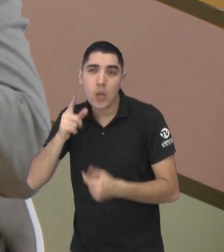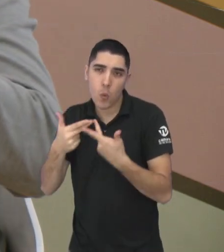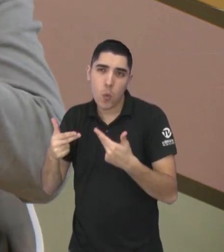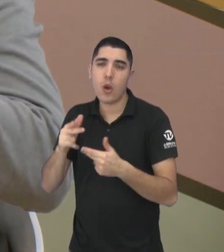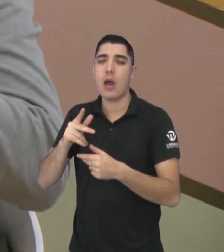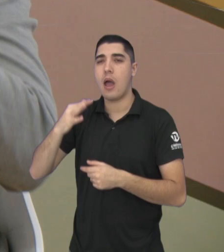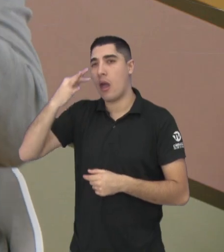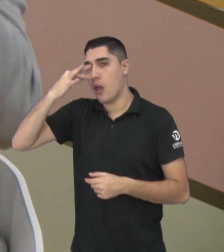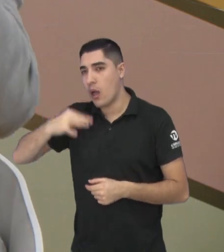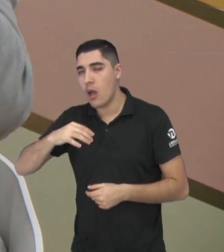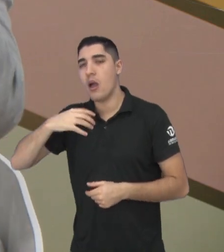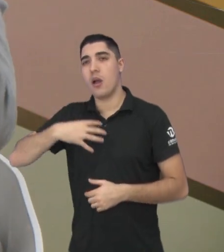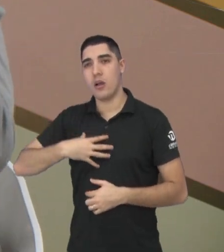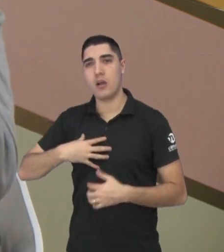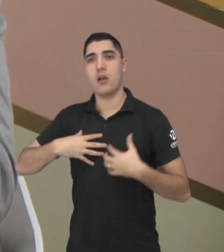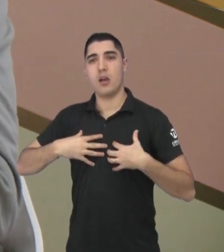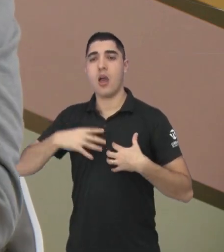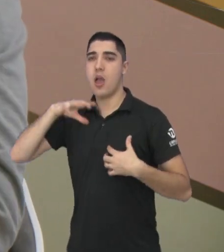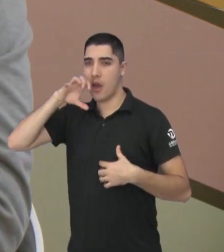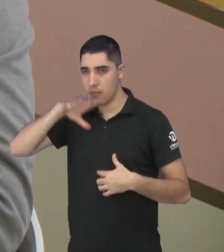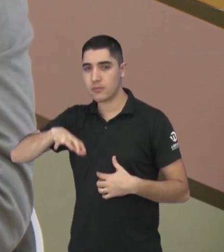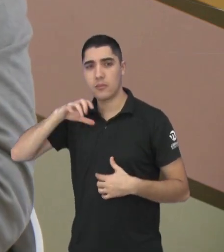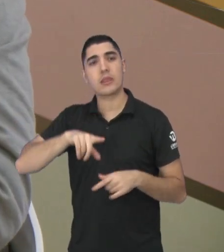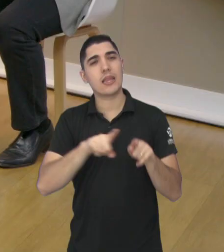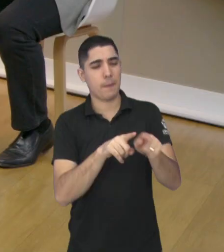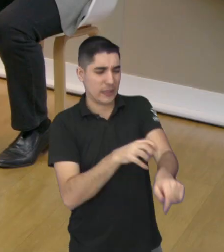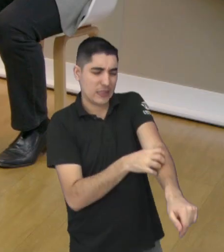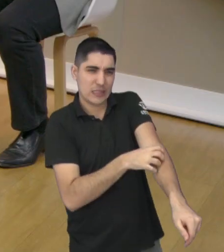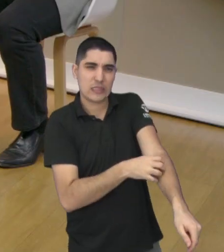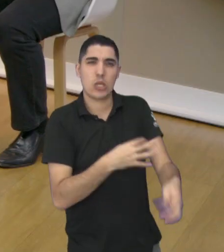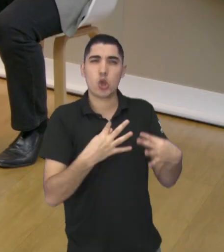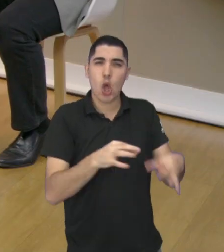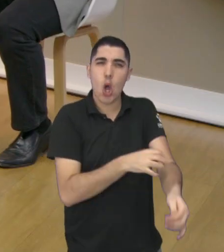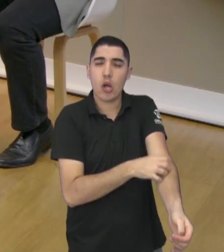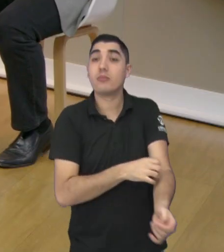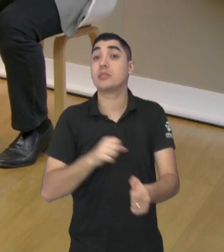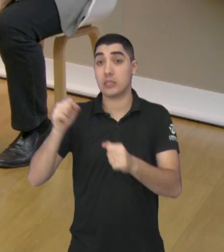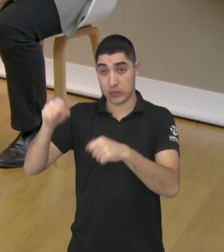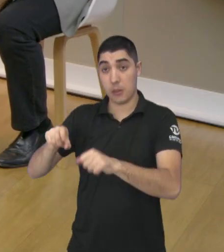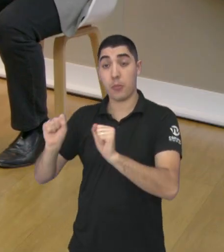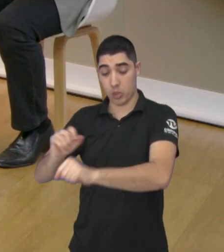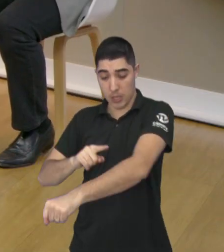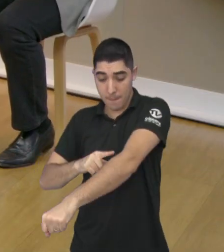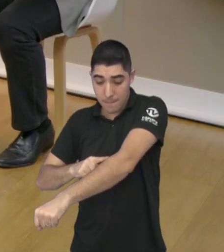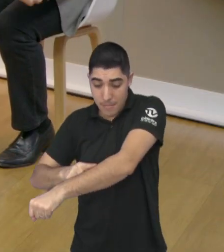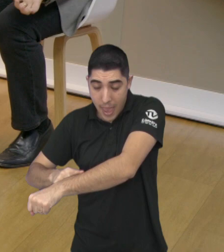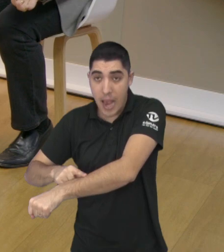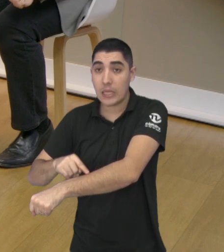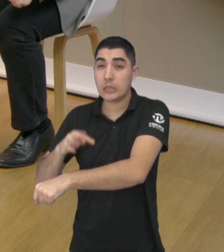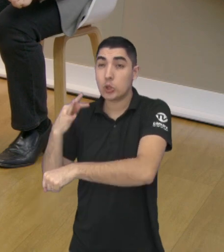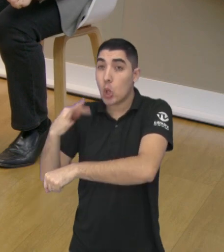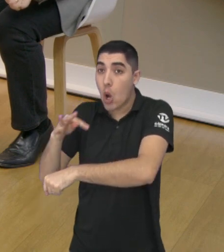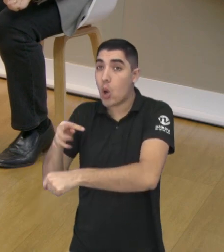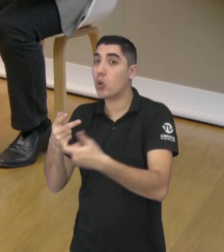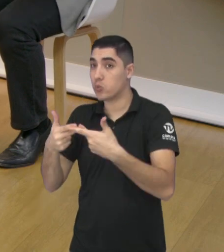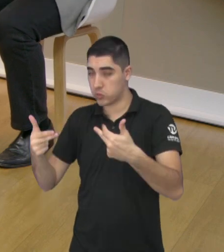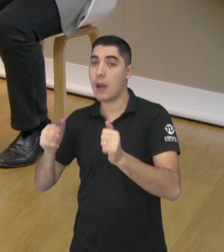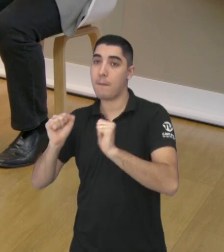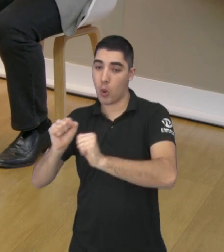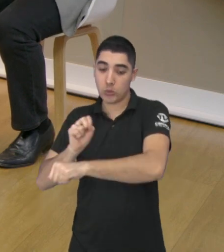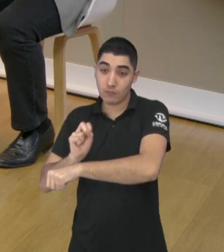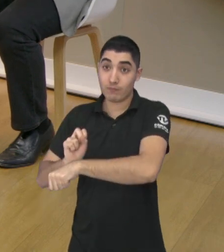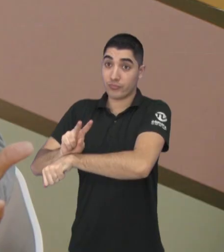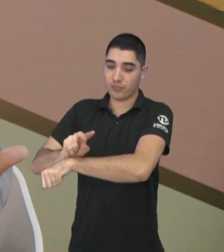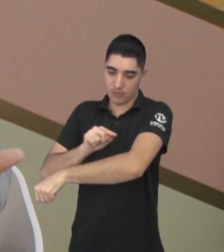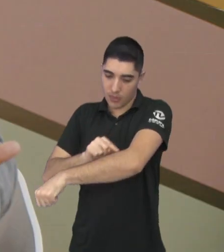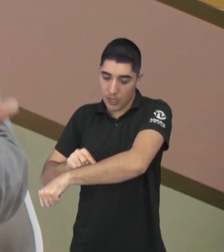complicações respiratórias, neurológicas. Irrita a pele, irrita né? a pele, infecções da pele, são as complicações da catapora em si.